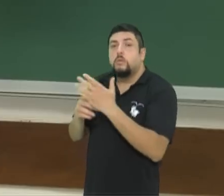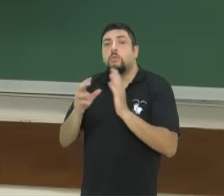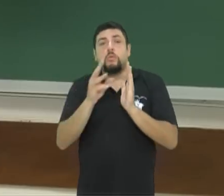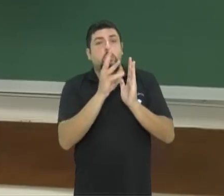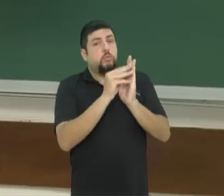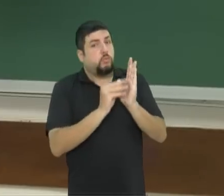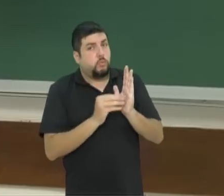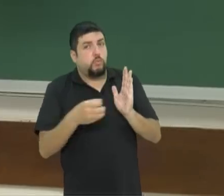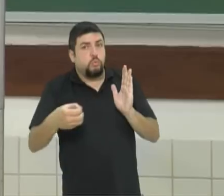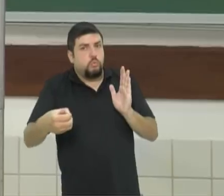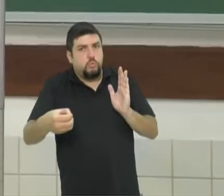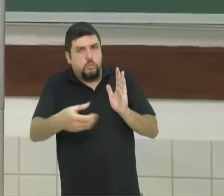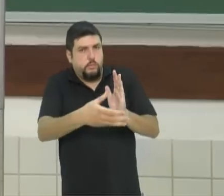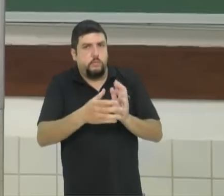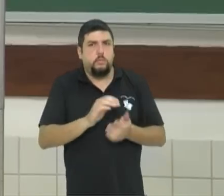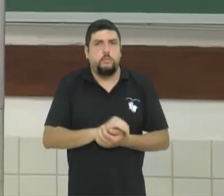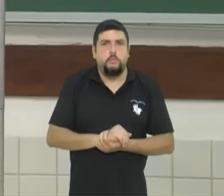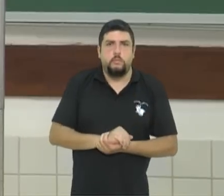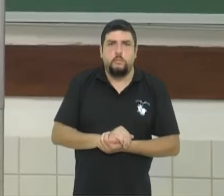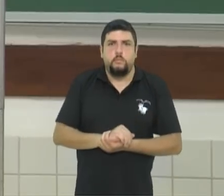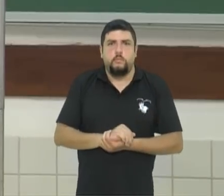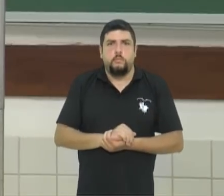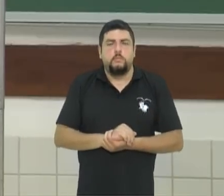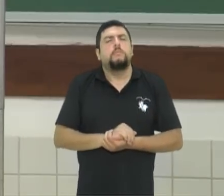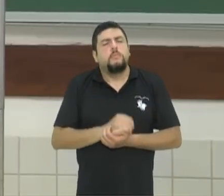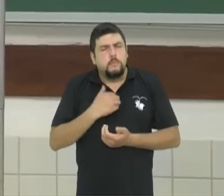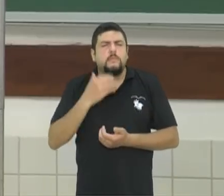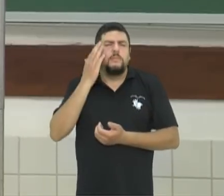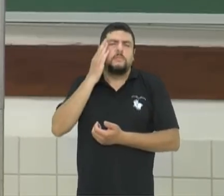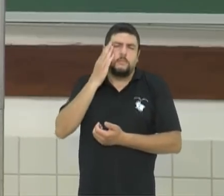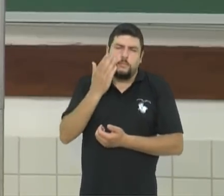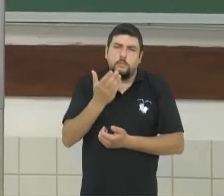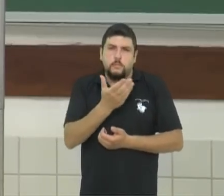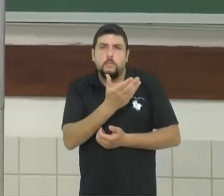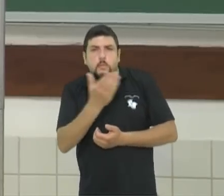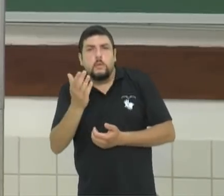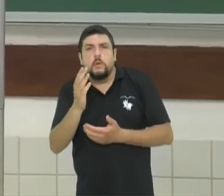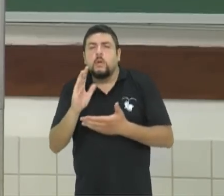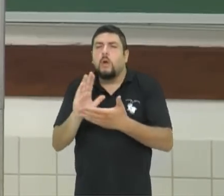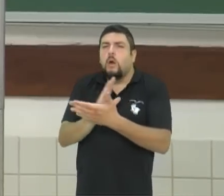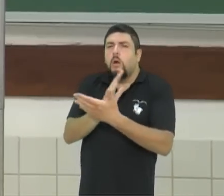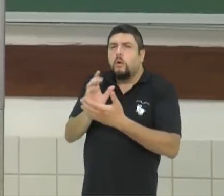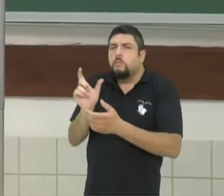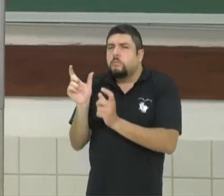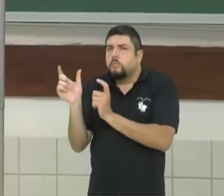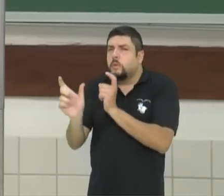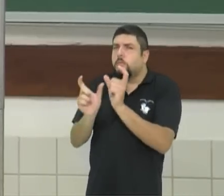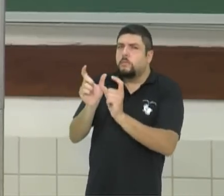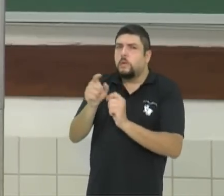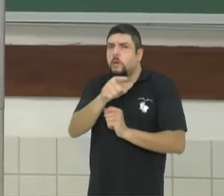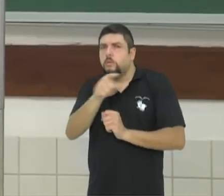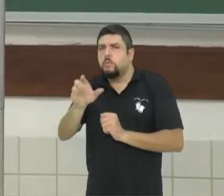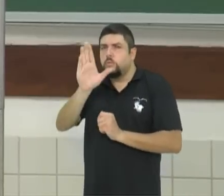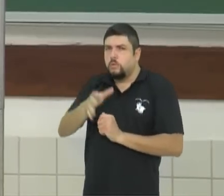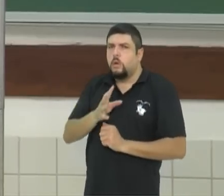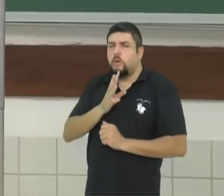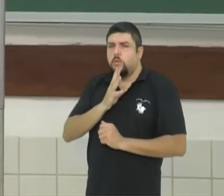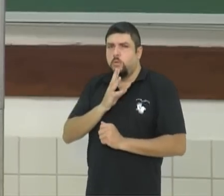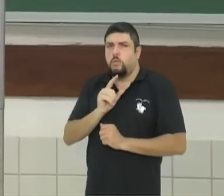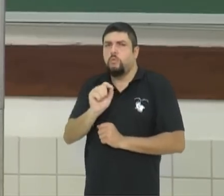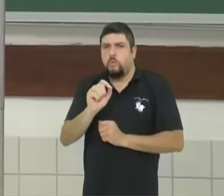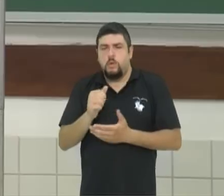maioria de vocês provavelmente conhece algumas das palavras que nós vamos estudar, né? Porque elas estão aí presentes em jogos